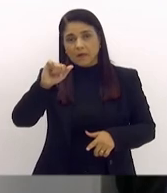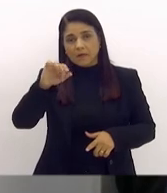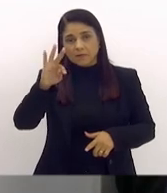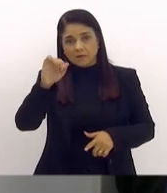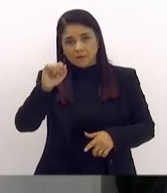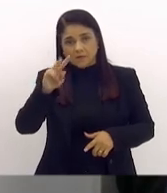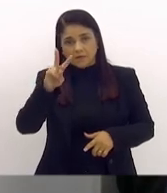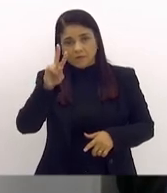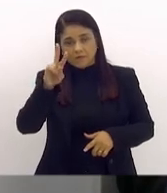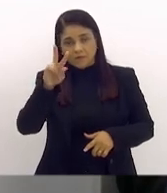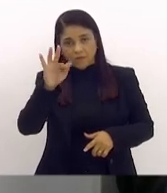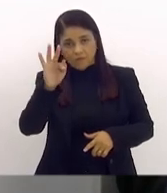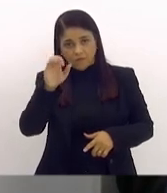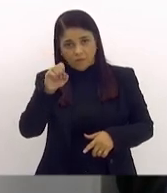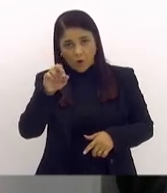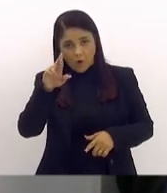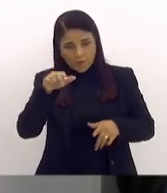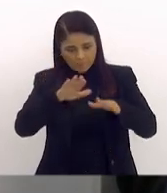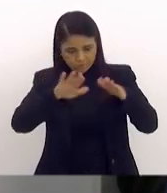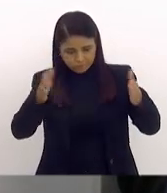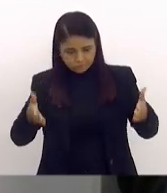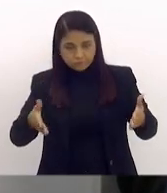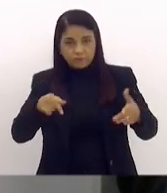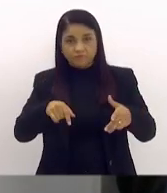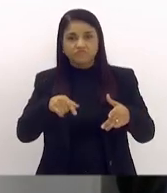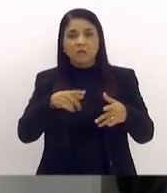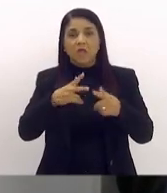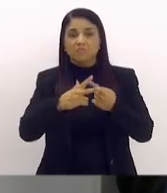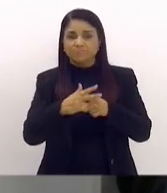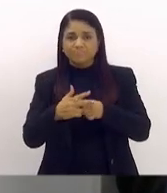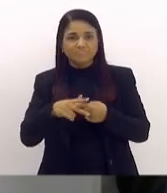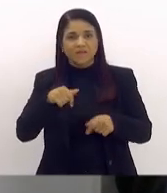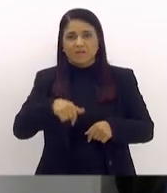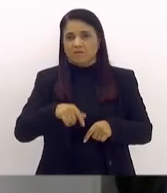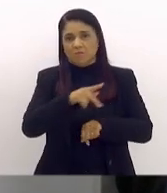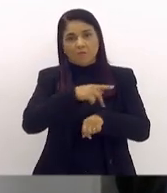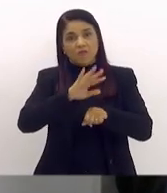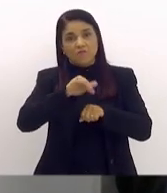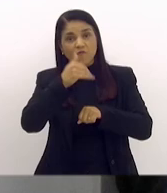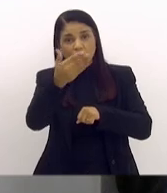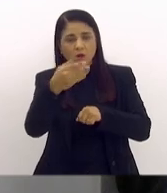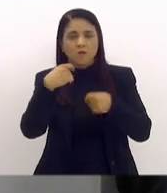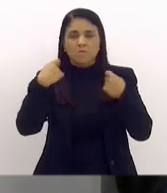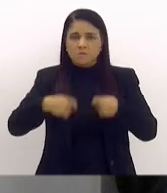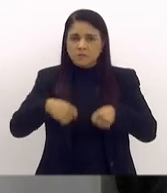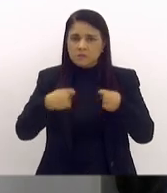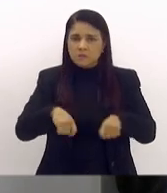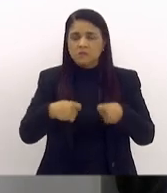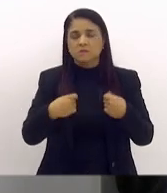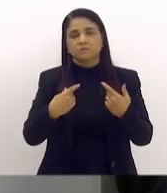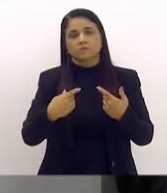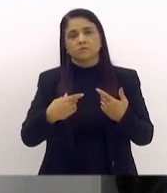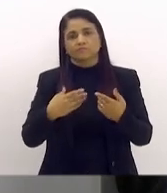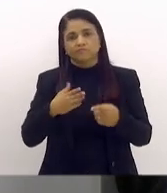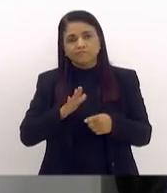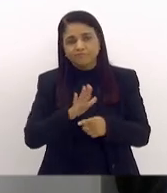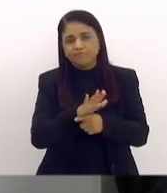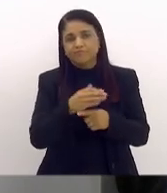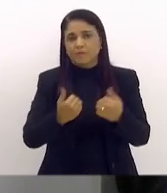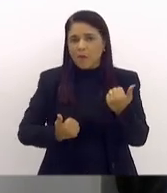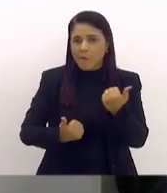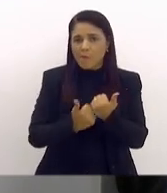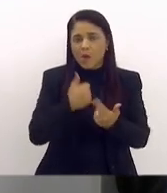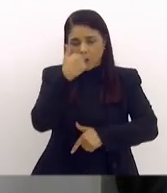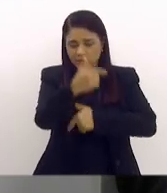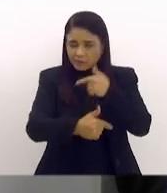tem que ser revisto exatamente então assim o nosso intuito é contribuir para todos os Players né que que trabalham